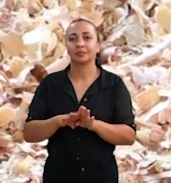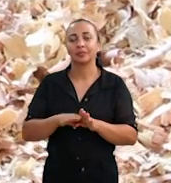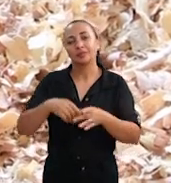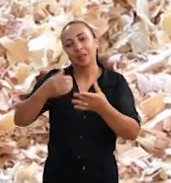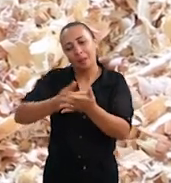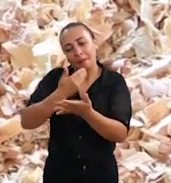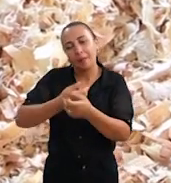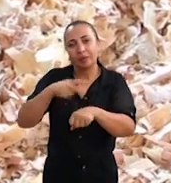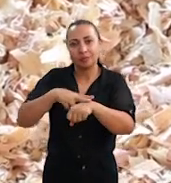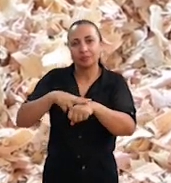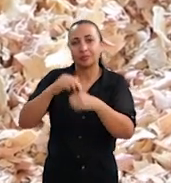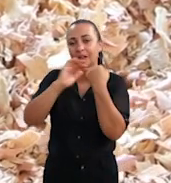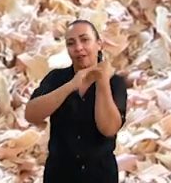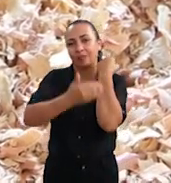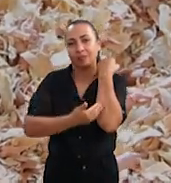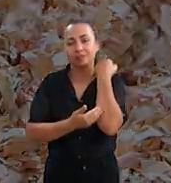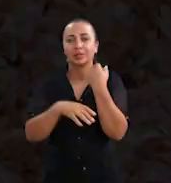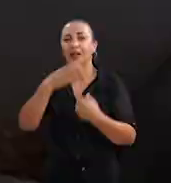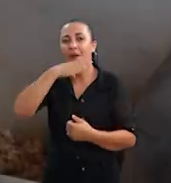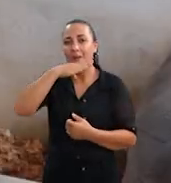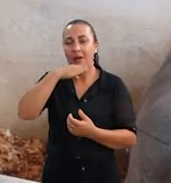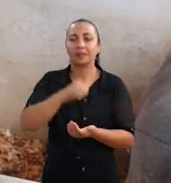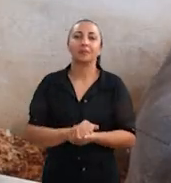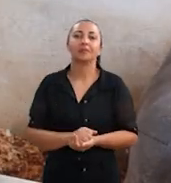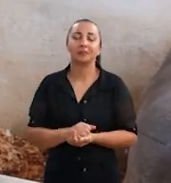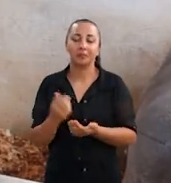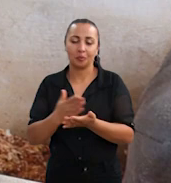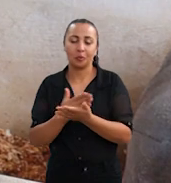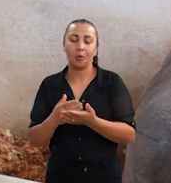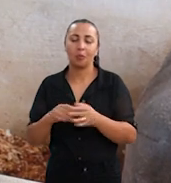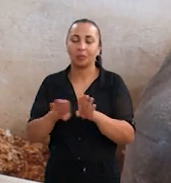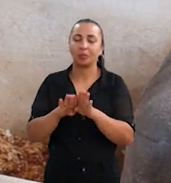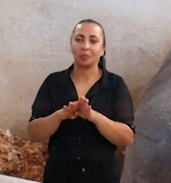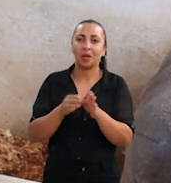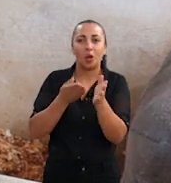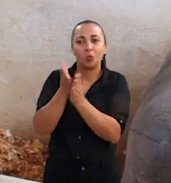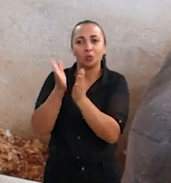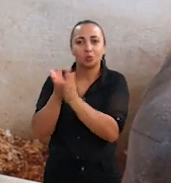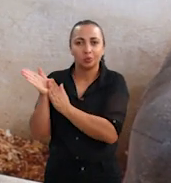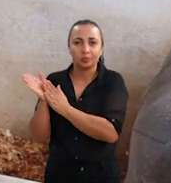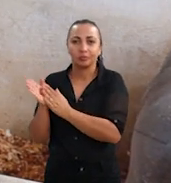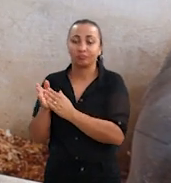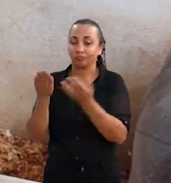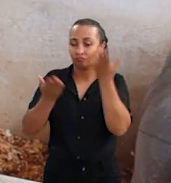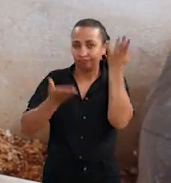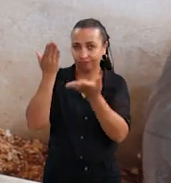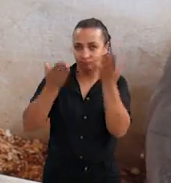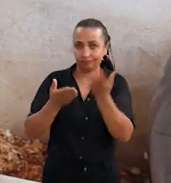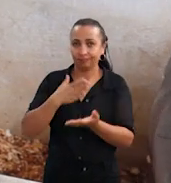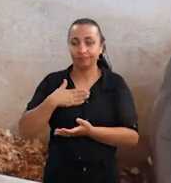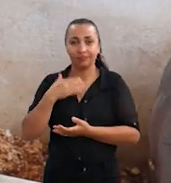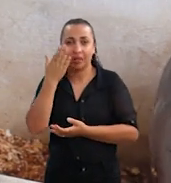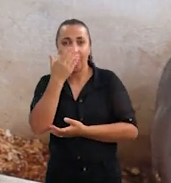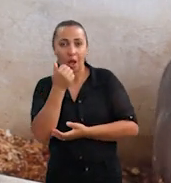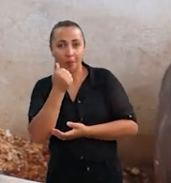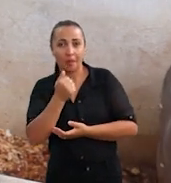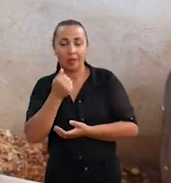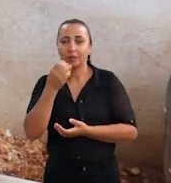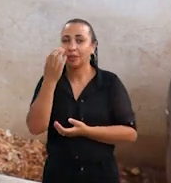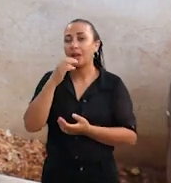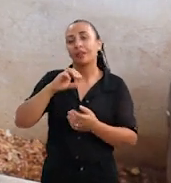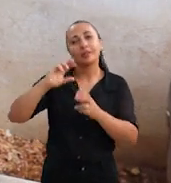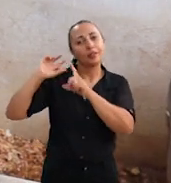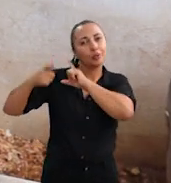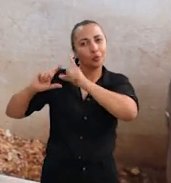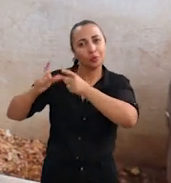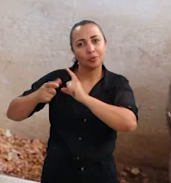abacate, a jaca, a manga e alguns derivados. Eu balanceio a minha dieta não só com alimentos tradicionais,